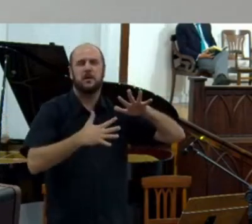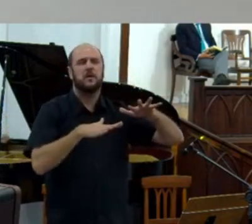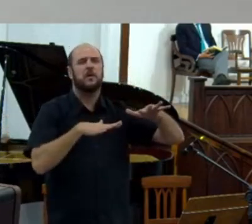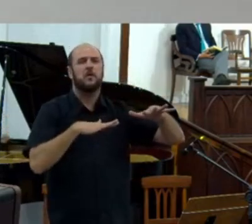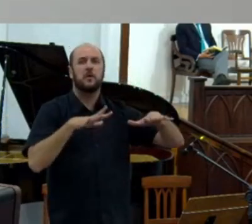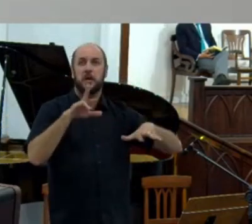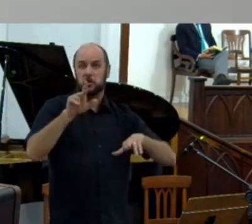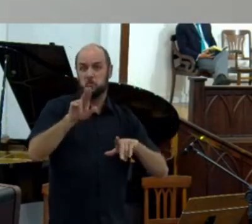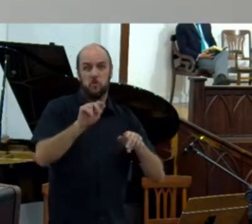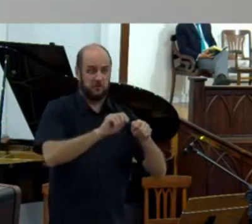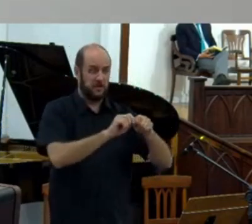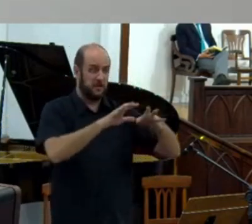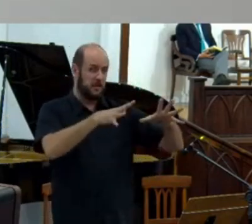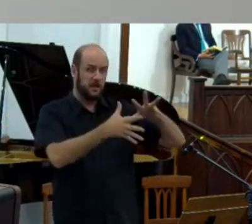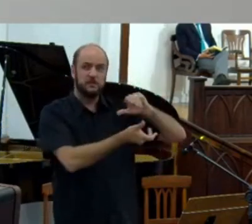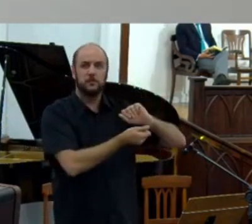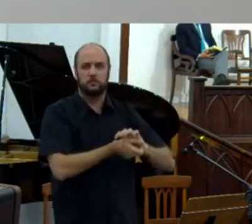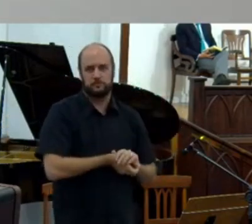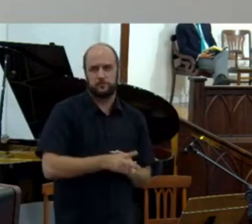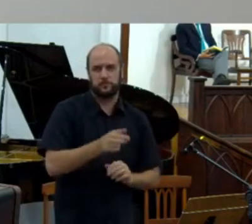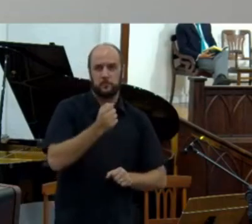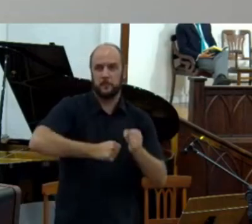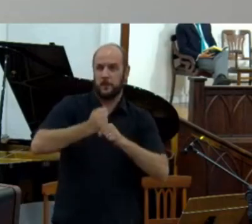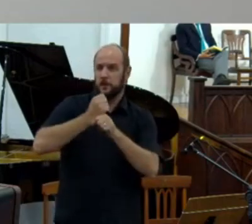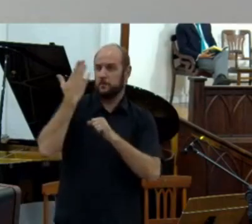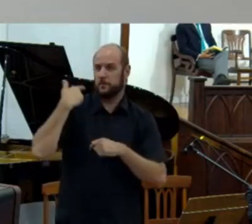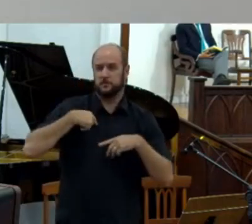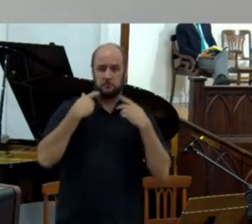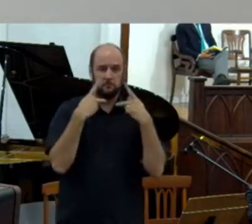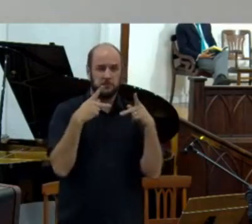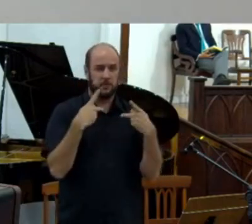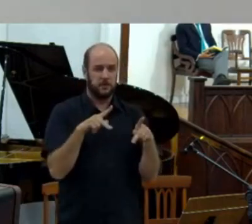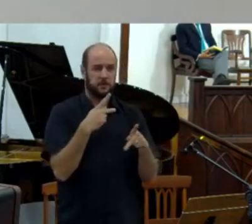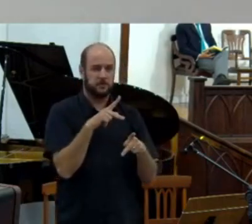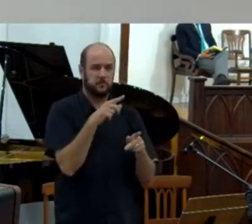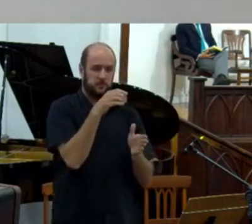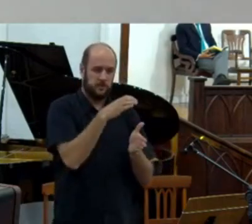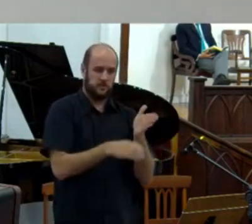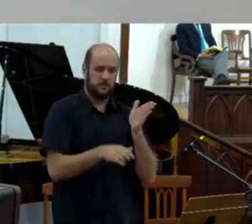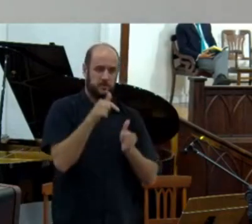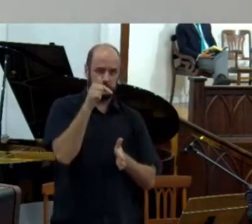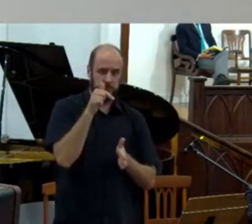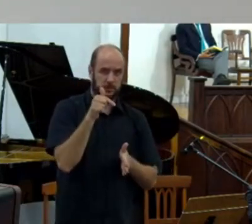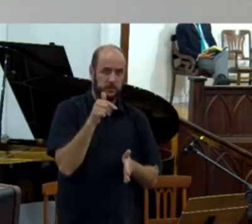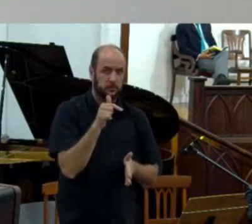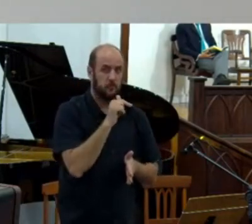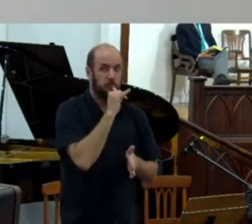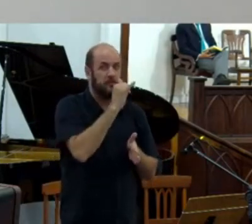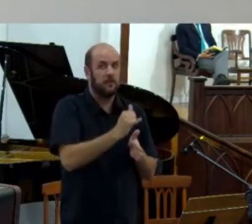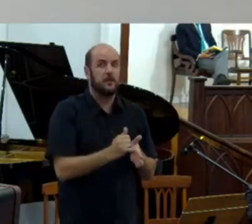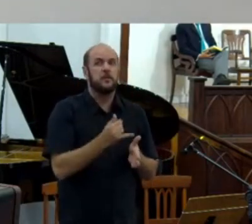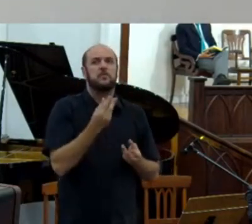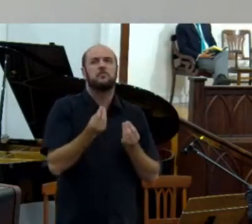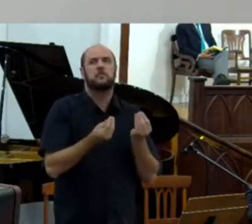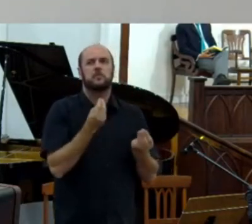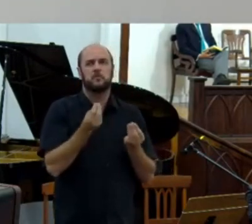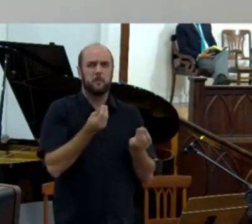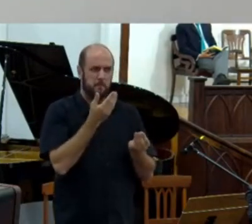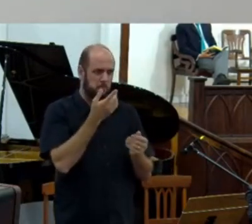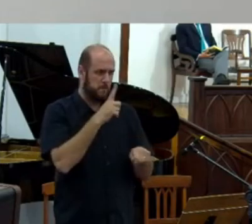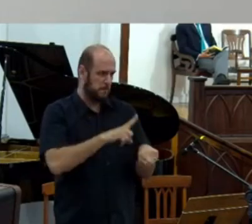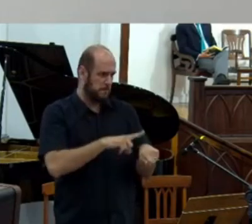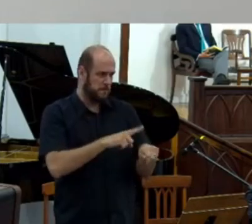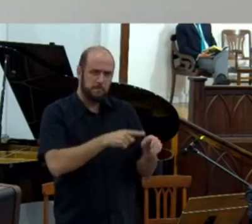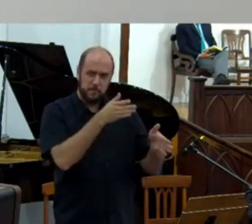à criação do mundo. O ano passado eu preguei no capítulo 7 aqui na Ipelapa e nós vimos como em um determinado